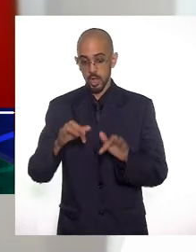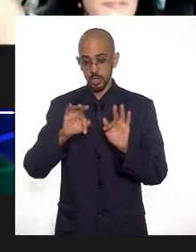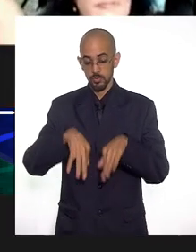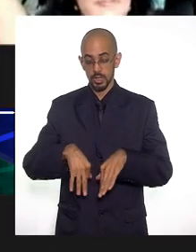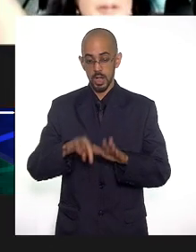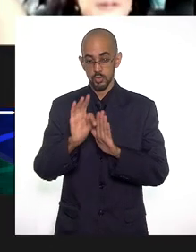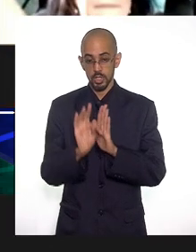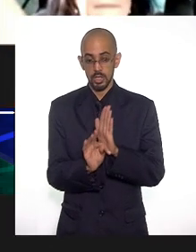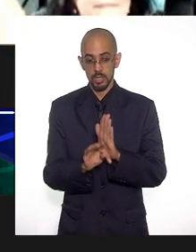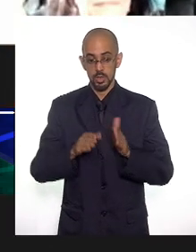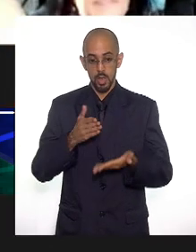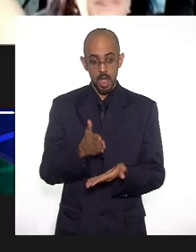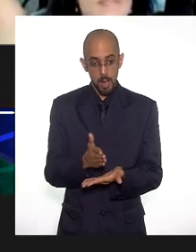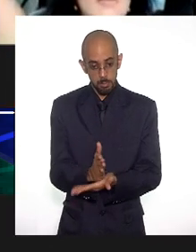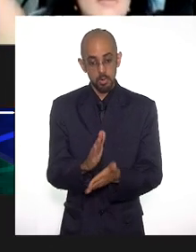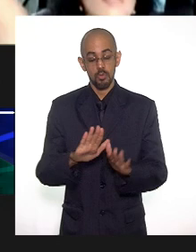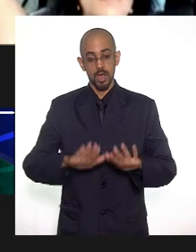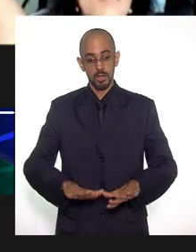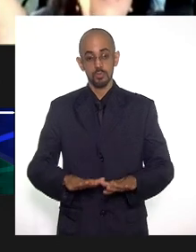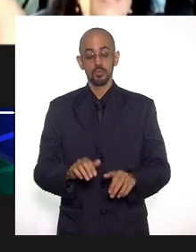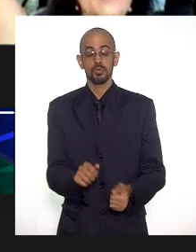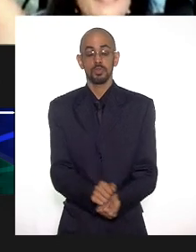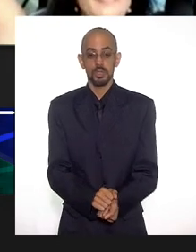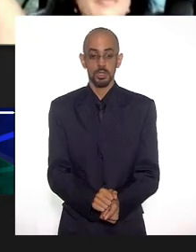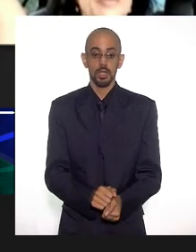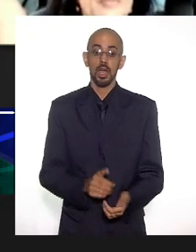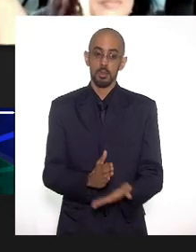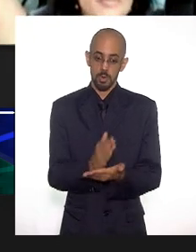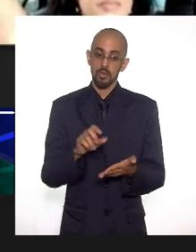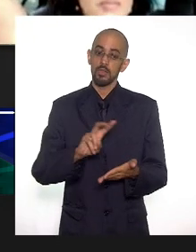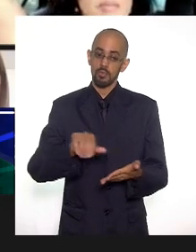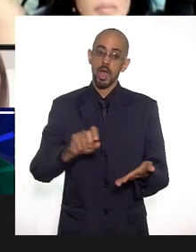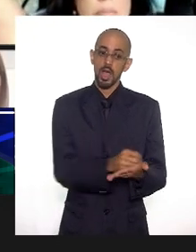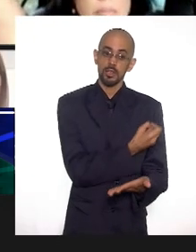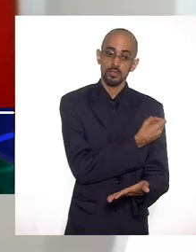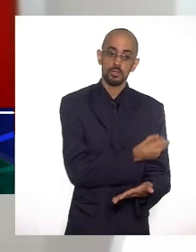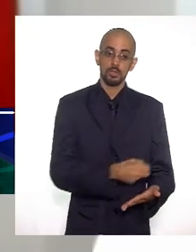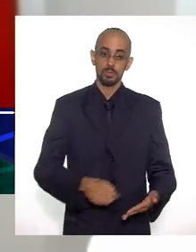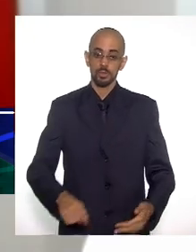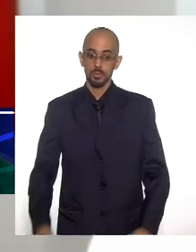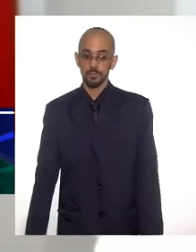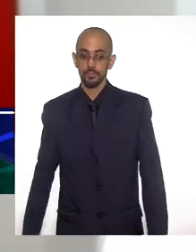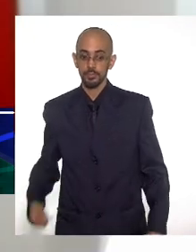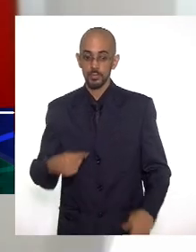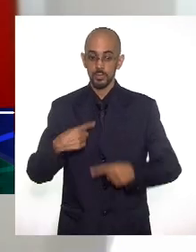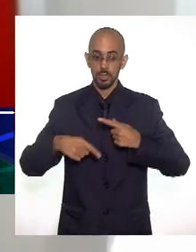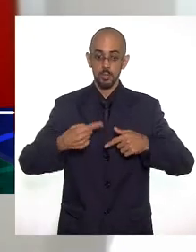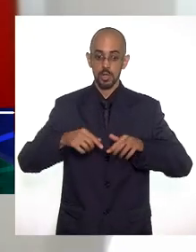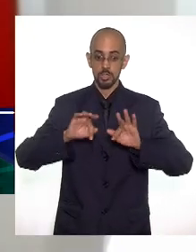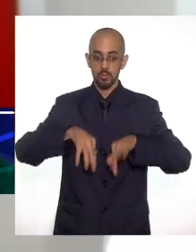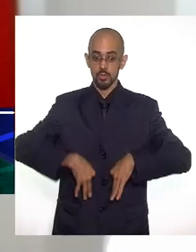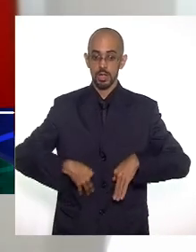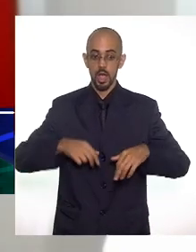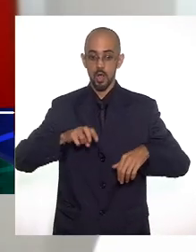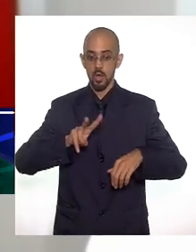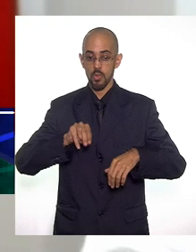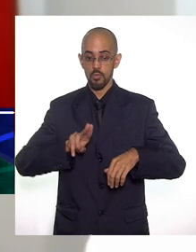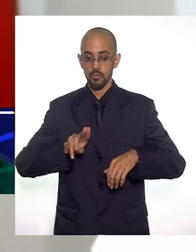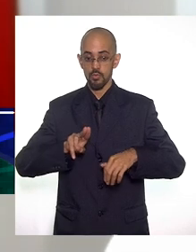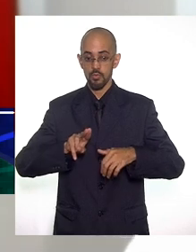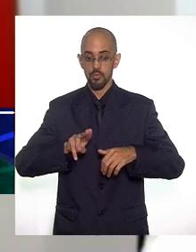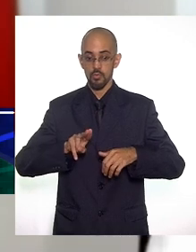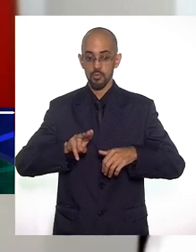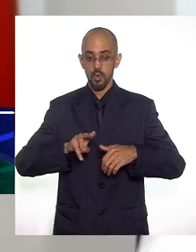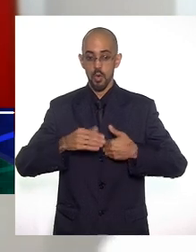senhores que aprovam permaneçam como estão, aprovado. Vai autógrafo. Eu ao final, vou consignar com a